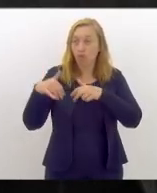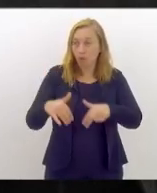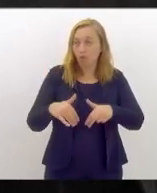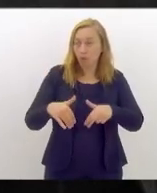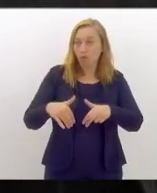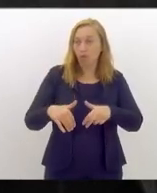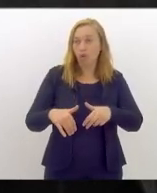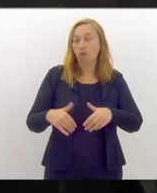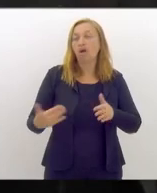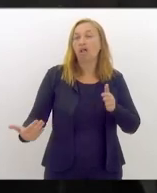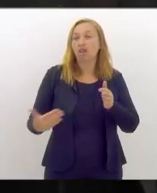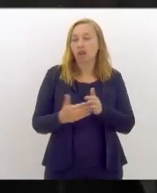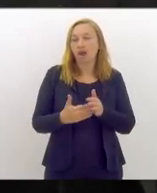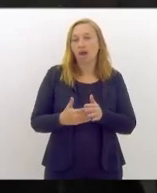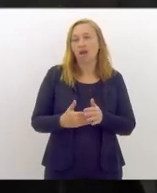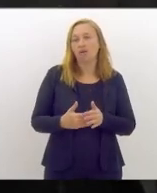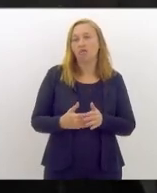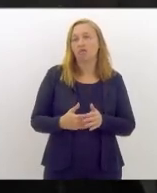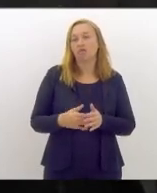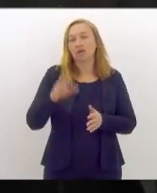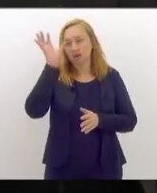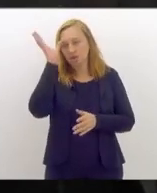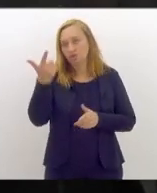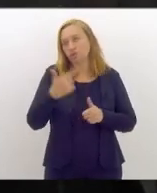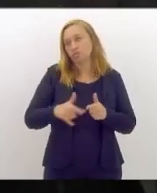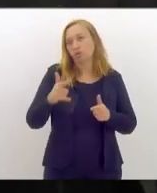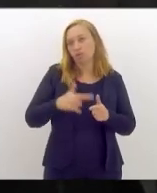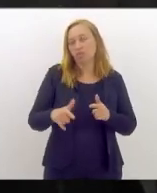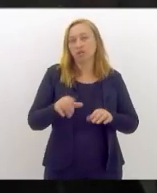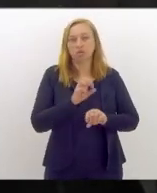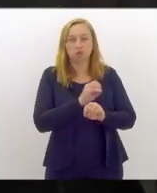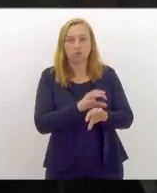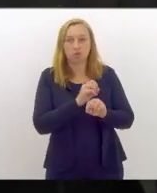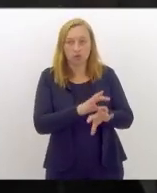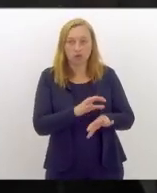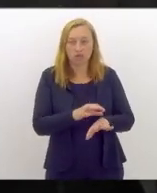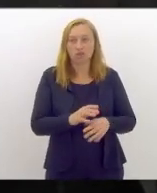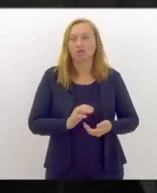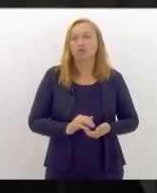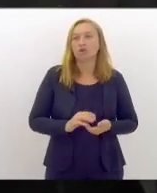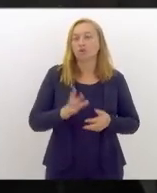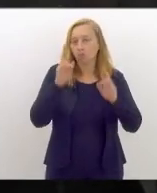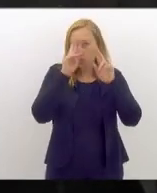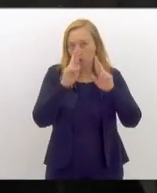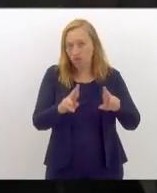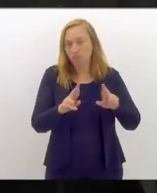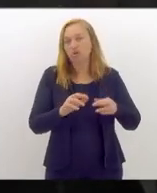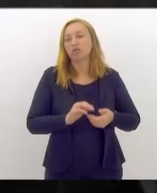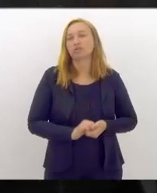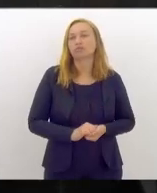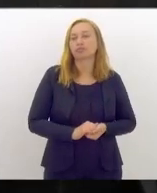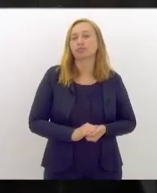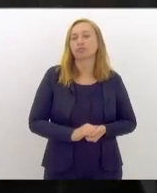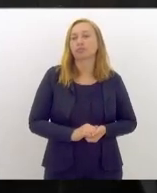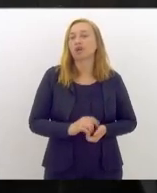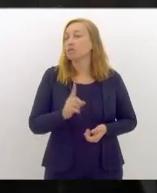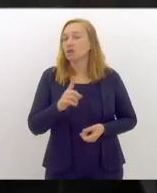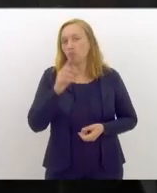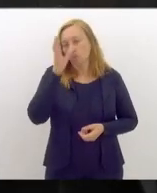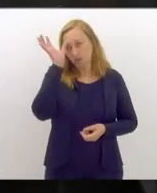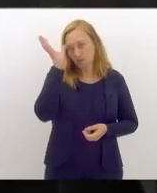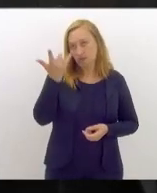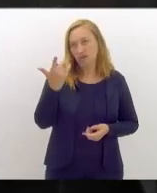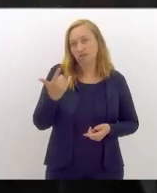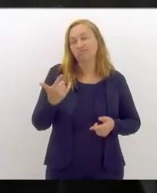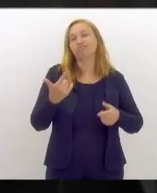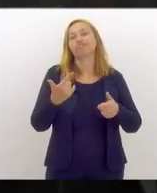tipo até que esteja a sua questão resolvida com educação com dignidade com respeito enquanto isso nos resolver a